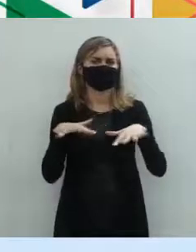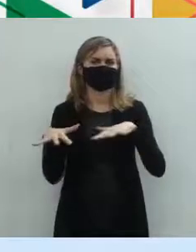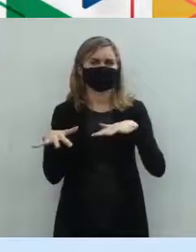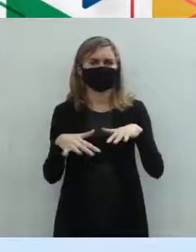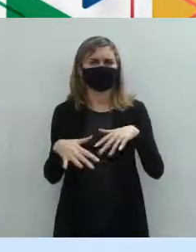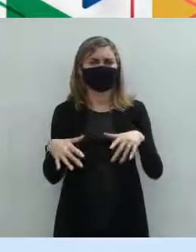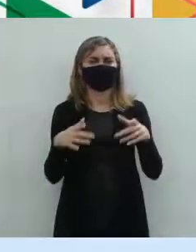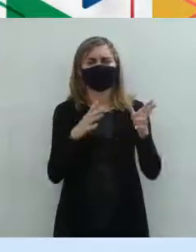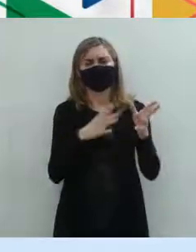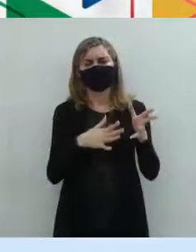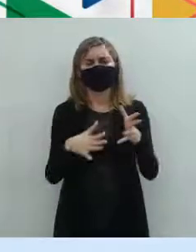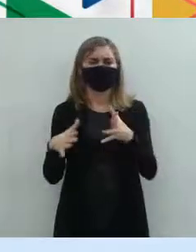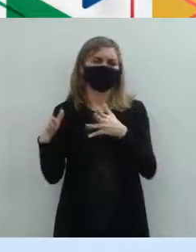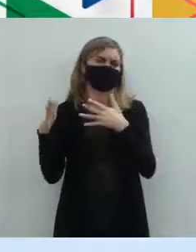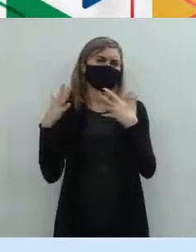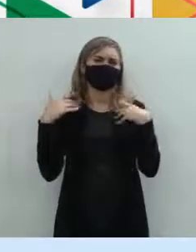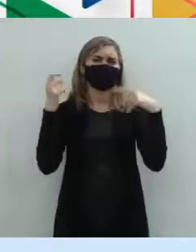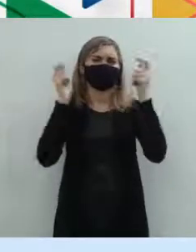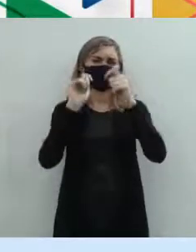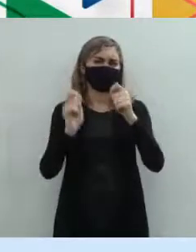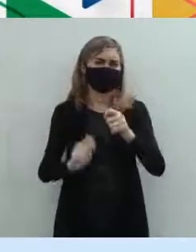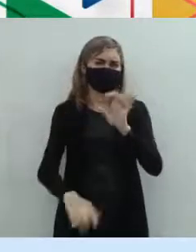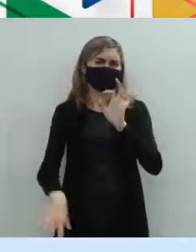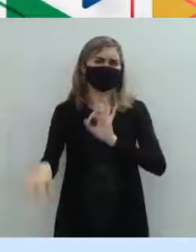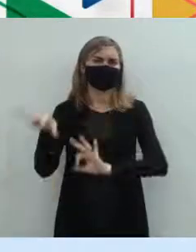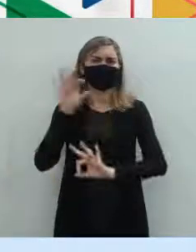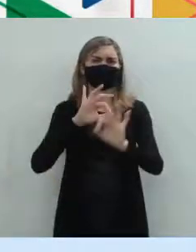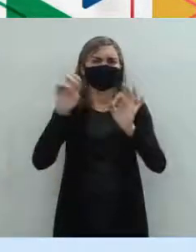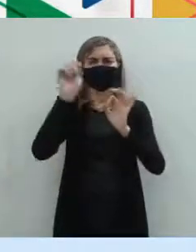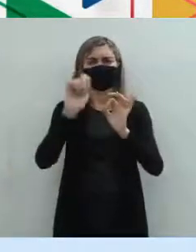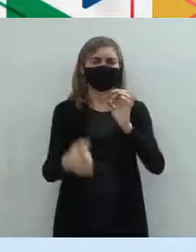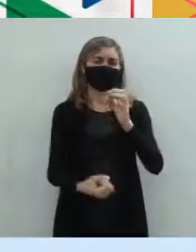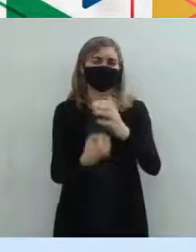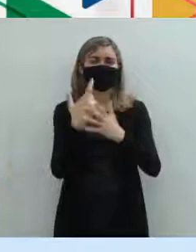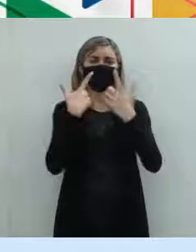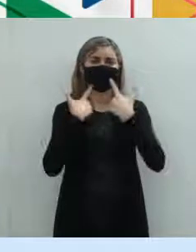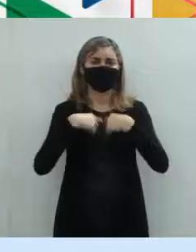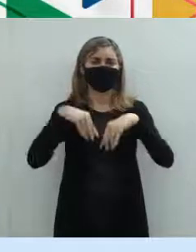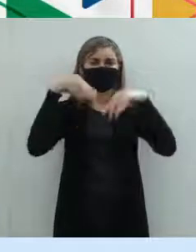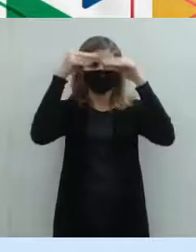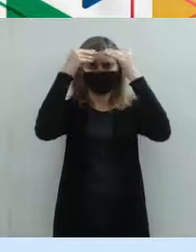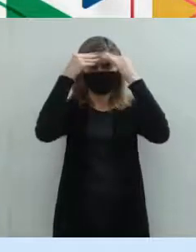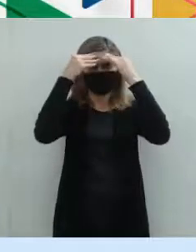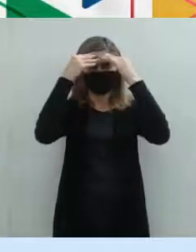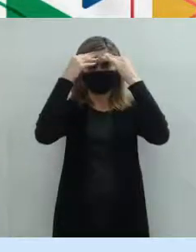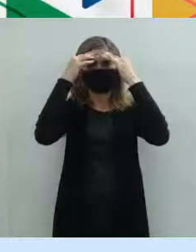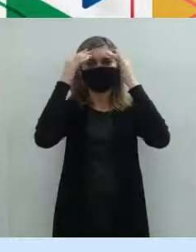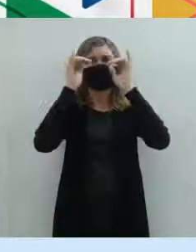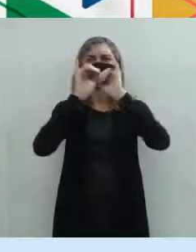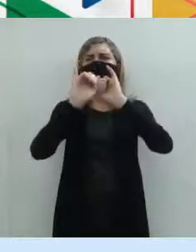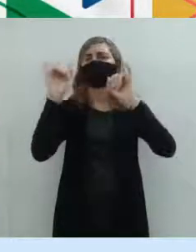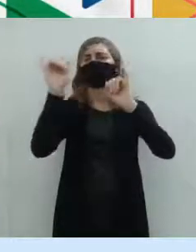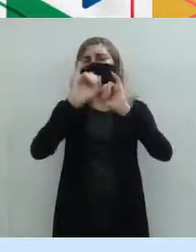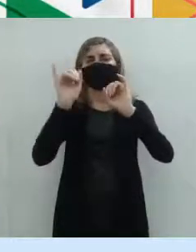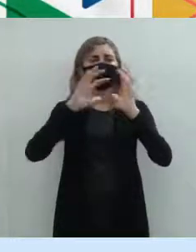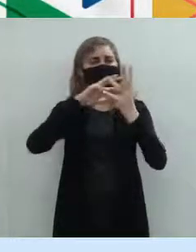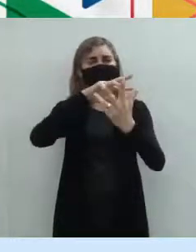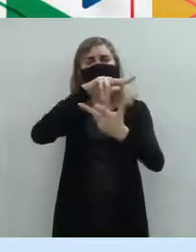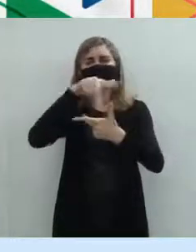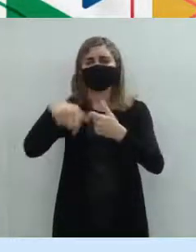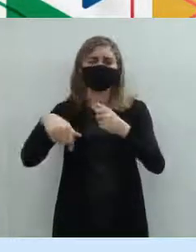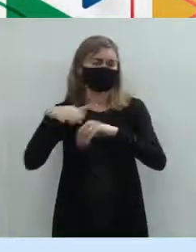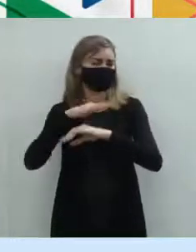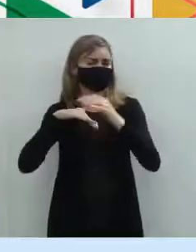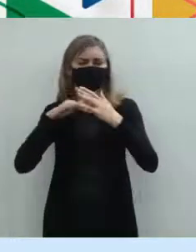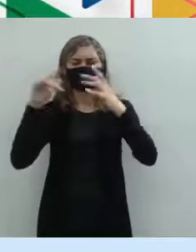movimento organizado nas artes plásticas, em que o artista cria uma linguagem internacional. Você vê que tem grafite em